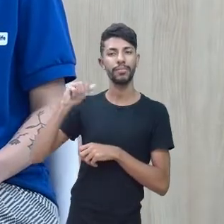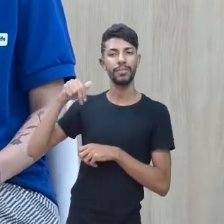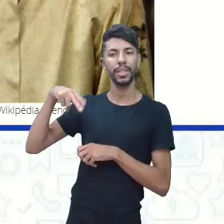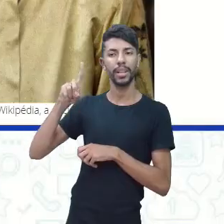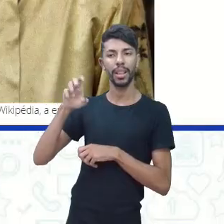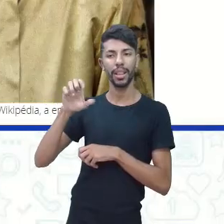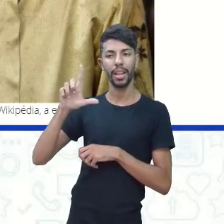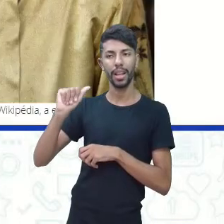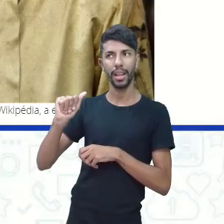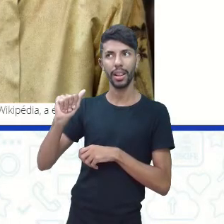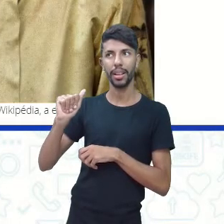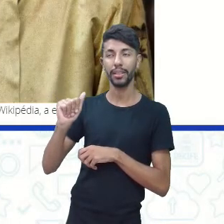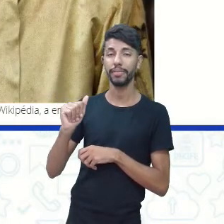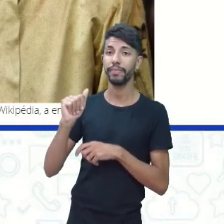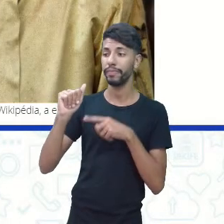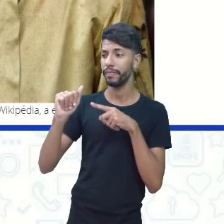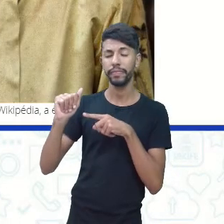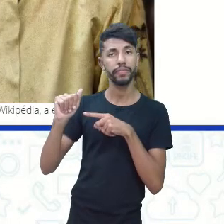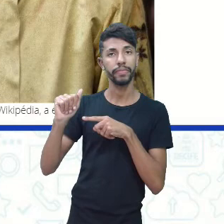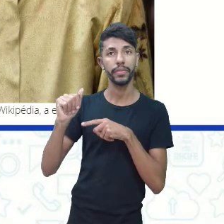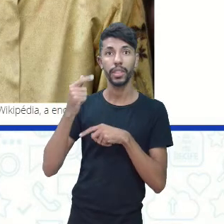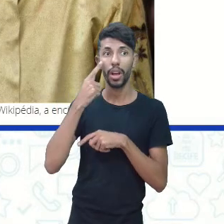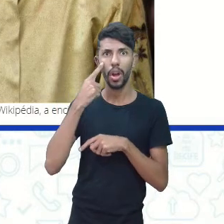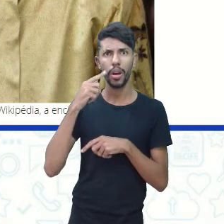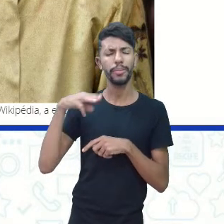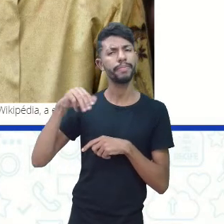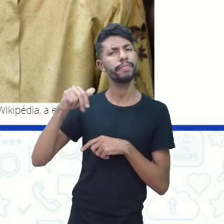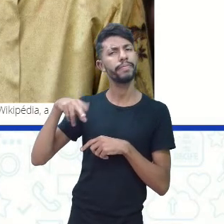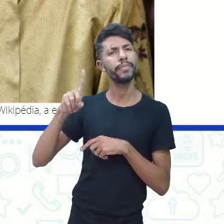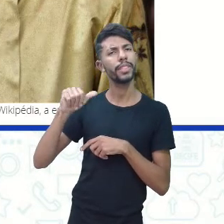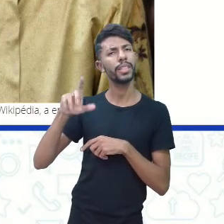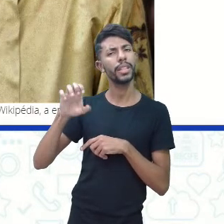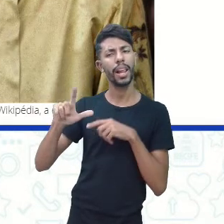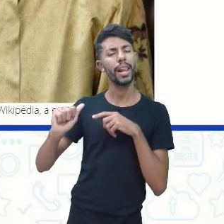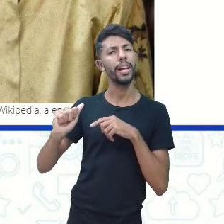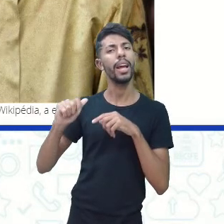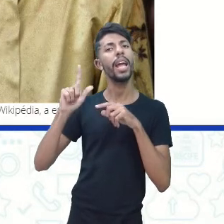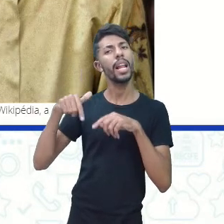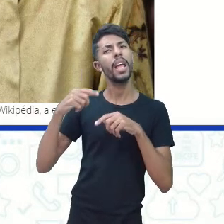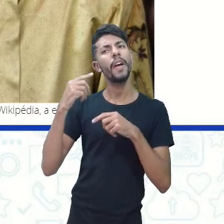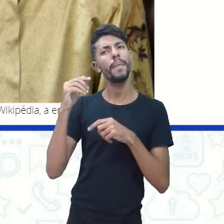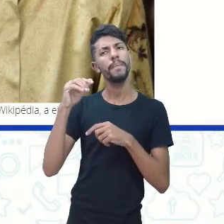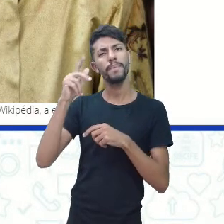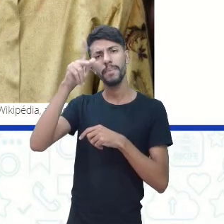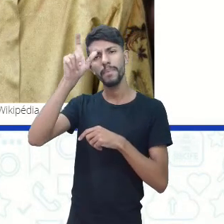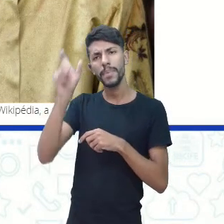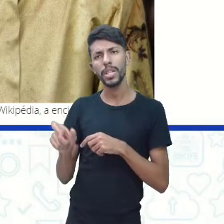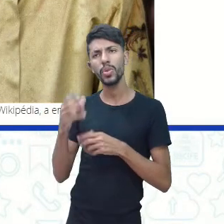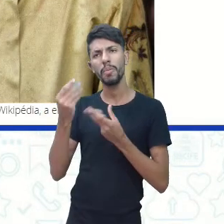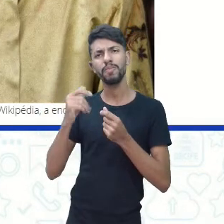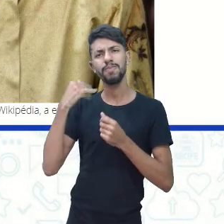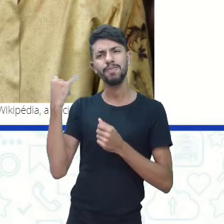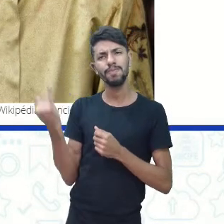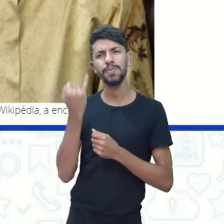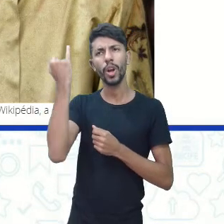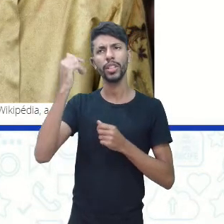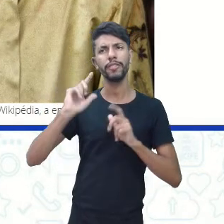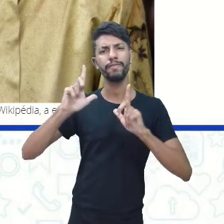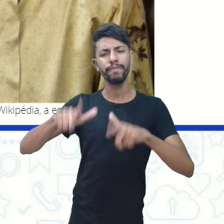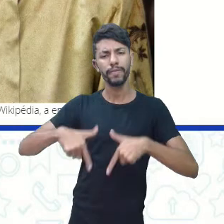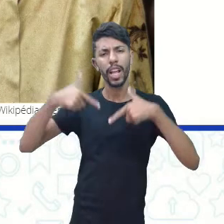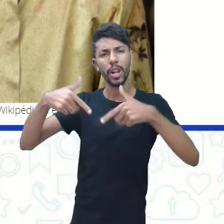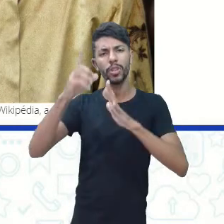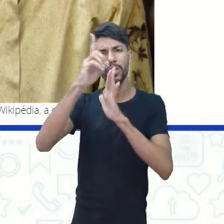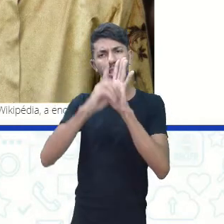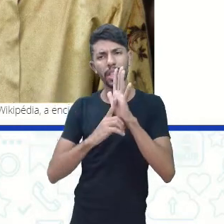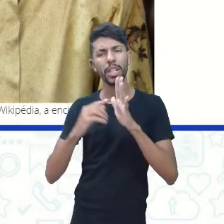Nelson Mandela foi uma figura muito importante, né, na luta, né, desses direitos ao negro, desse fim